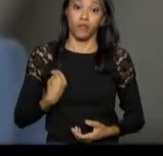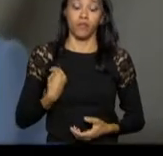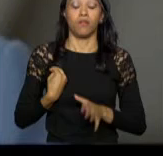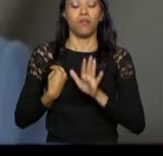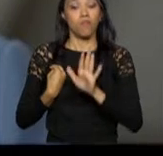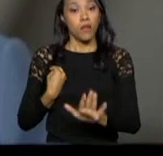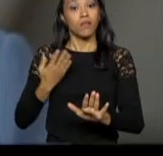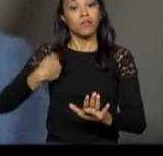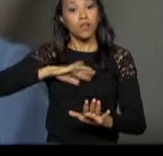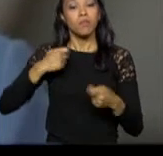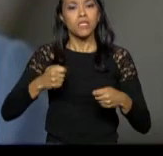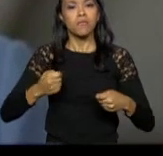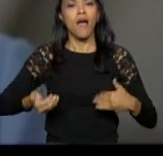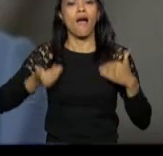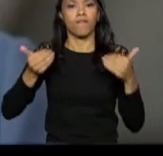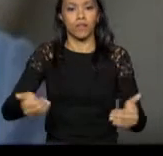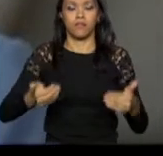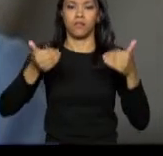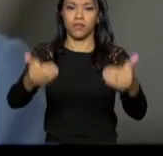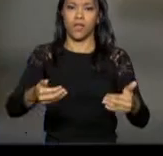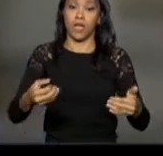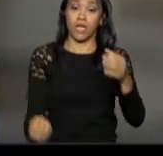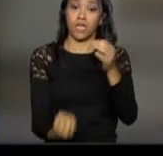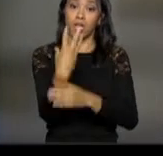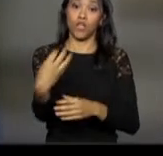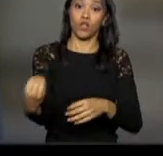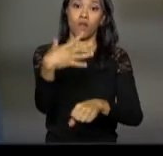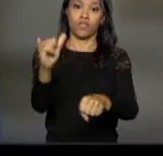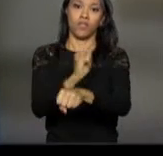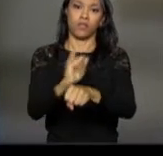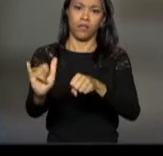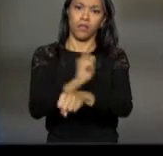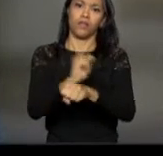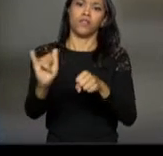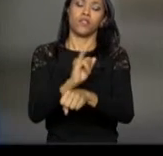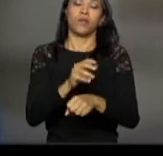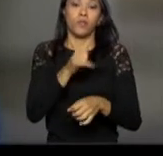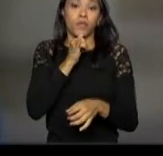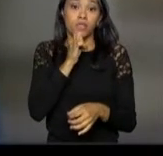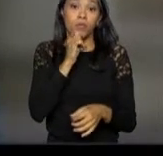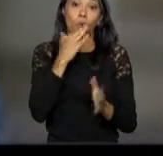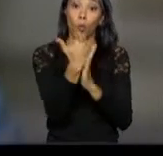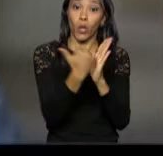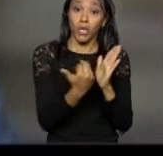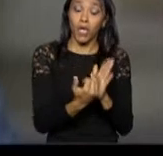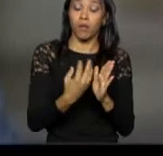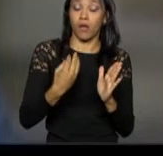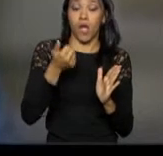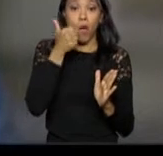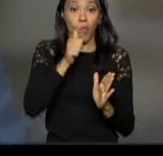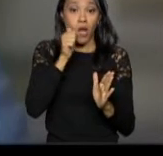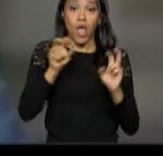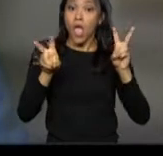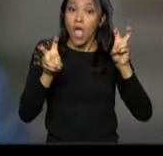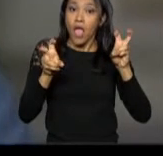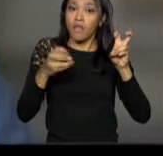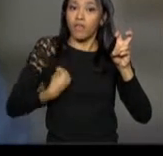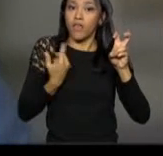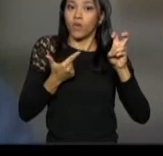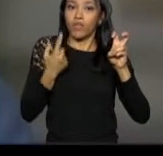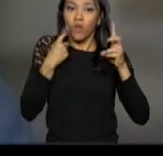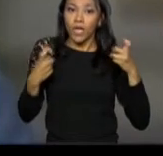precisamos avançar e criar novos instrumentos. O programa Mulher Viver Sem Violência integra